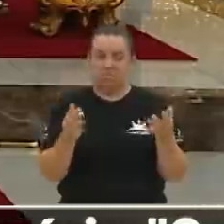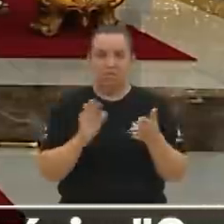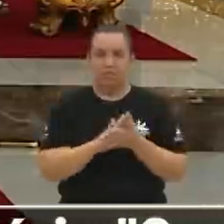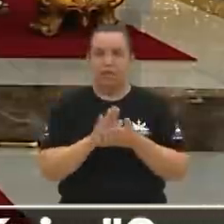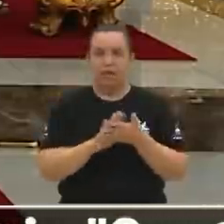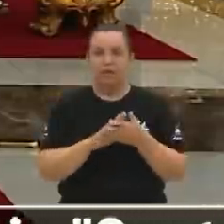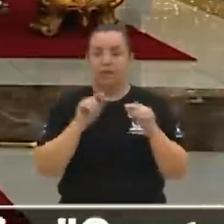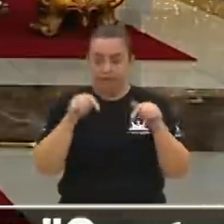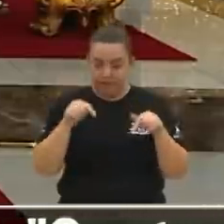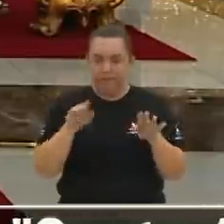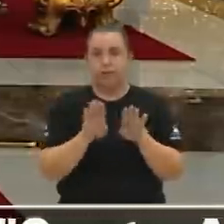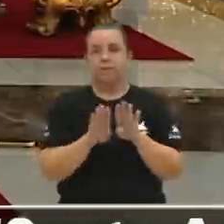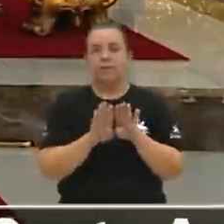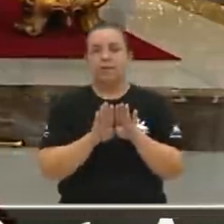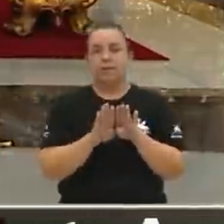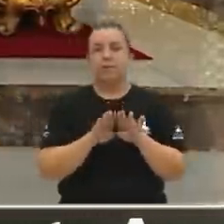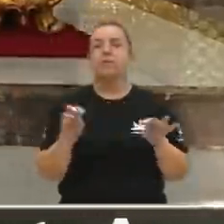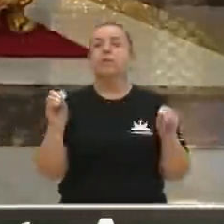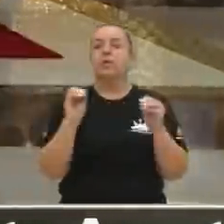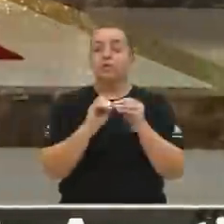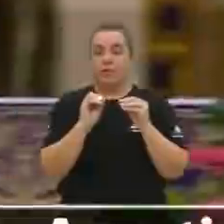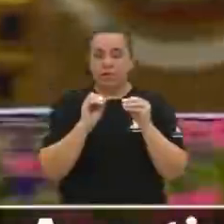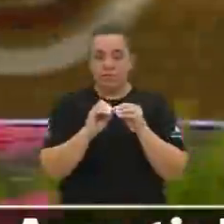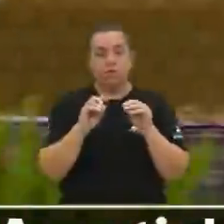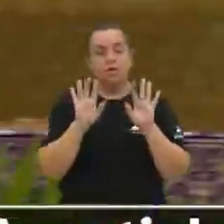e se aplica aqui vazia